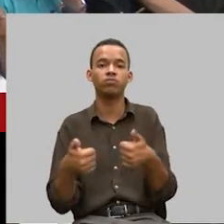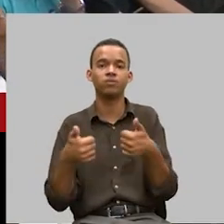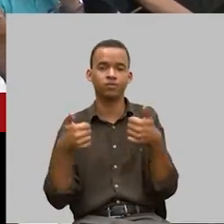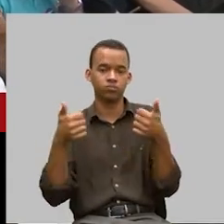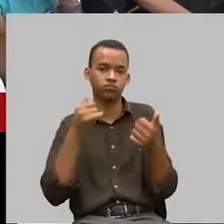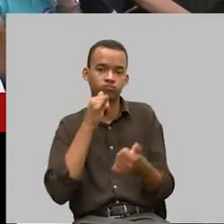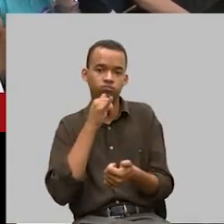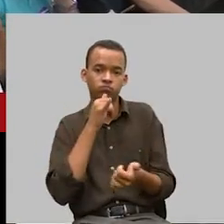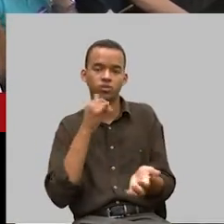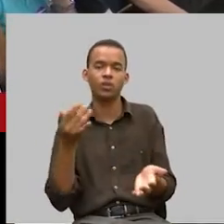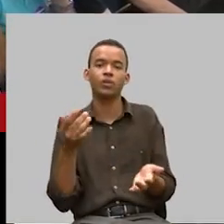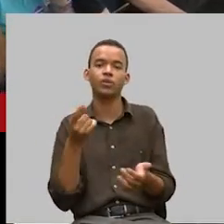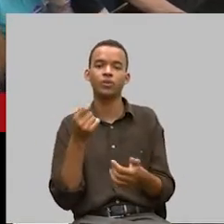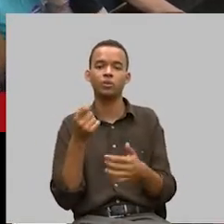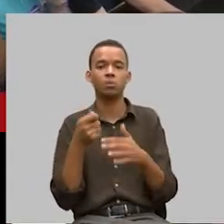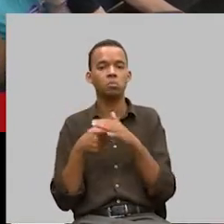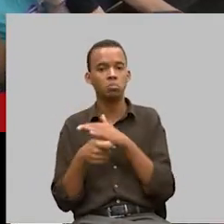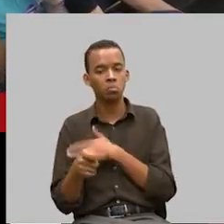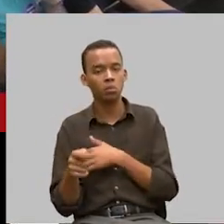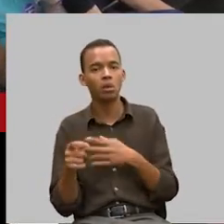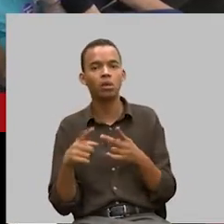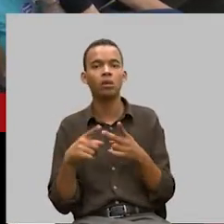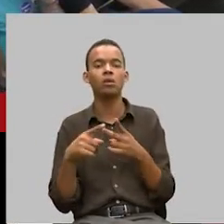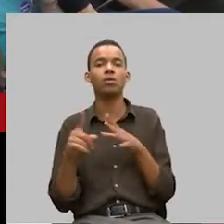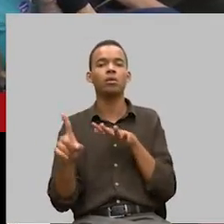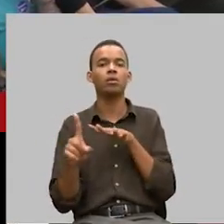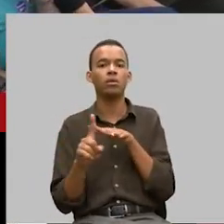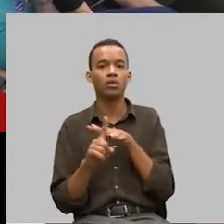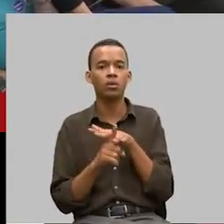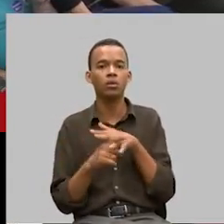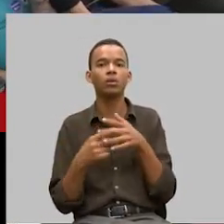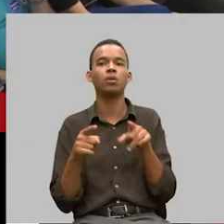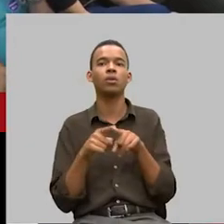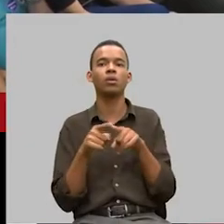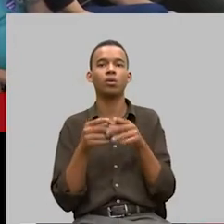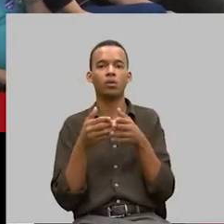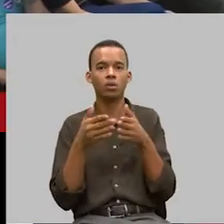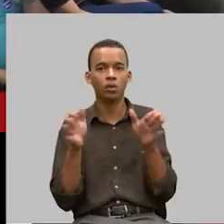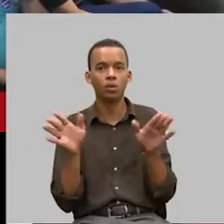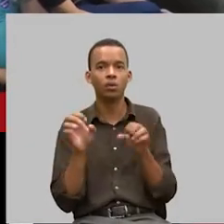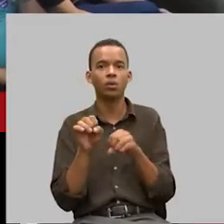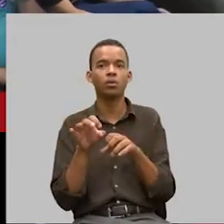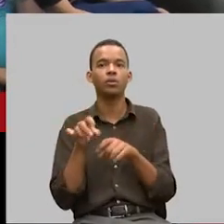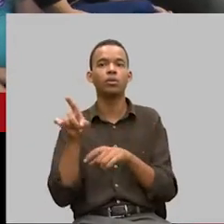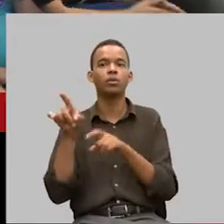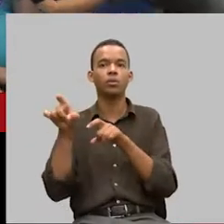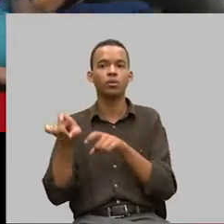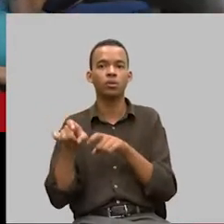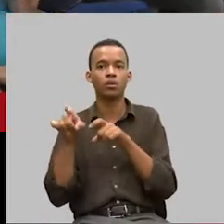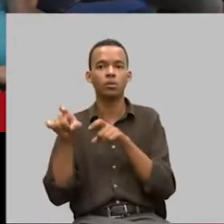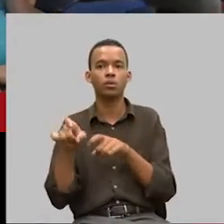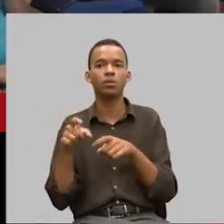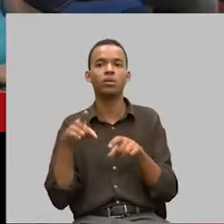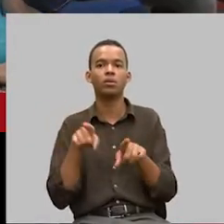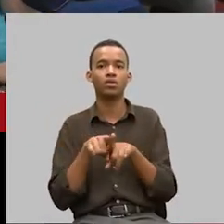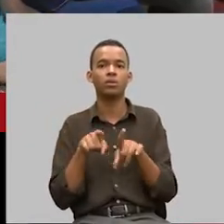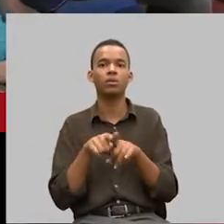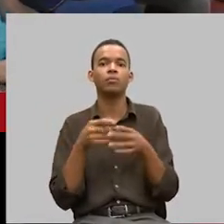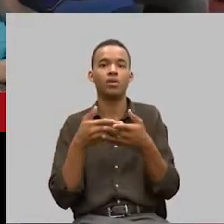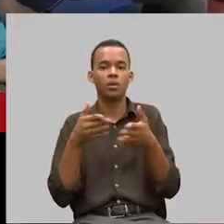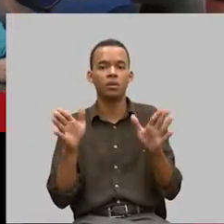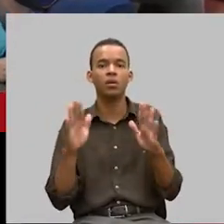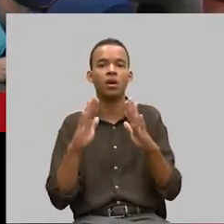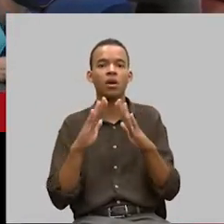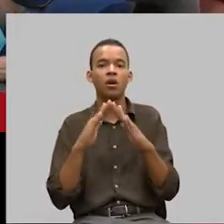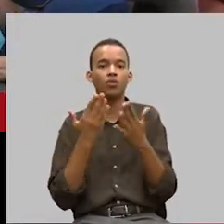custeio de melhorar o atendimento de ampliar a educação no campo de ampliar as escolas família